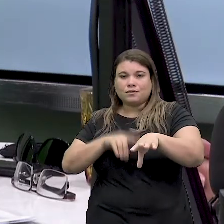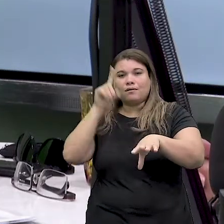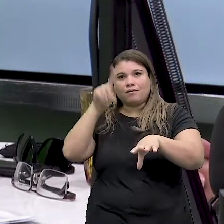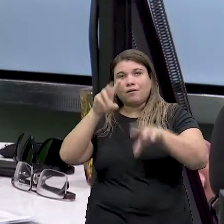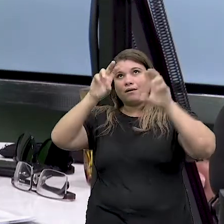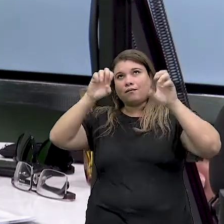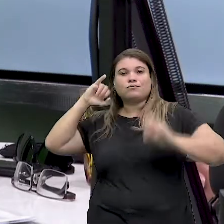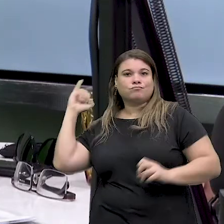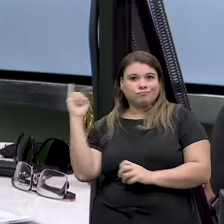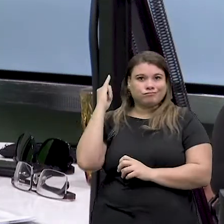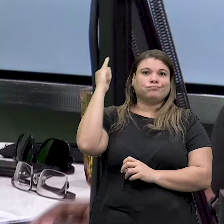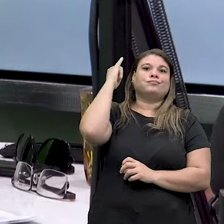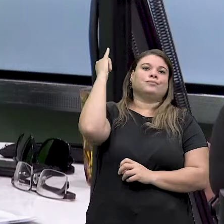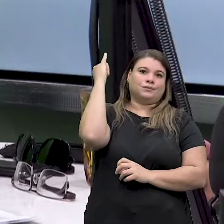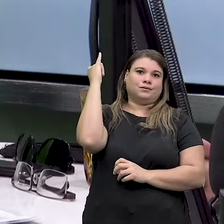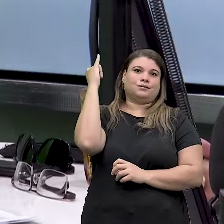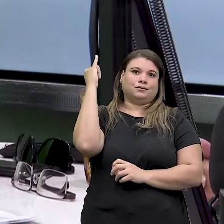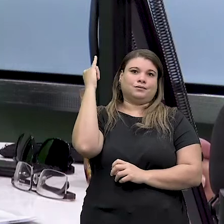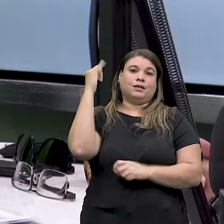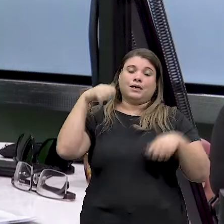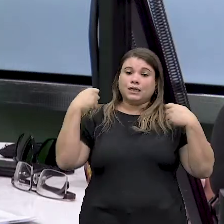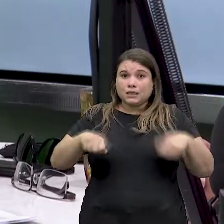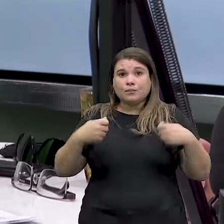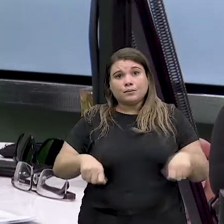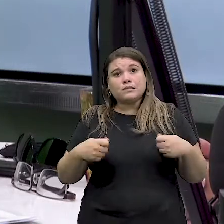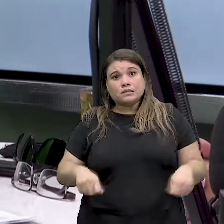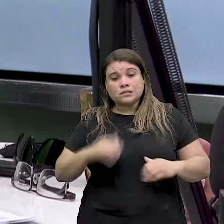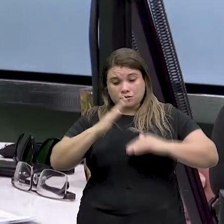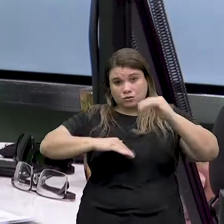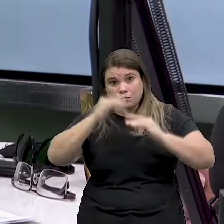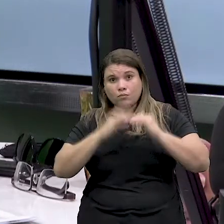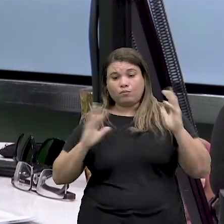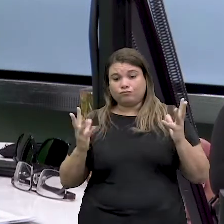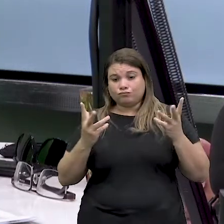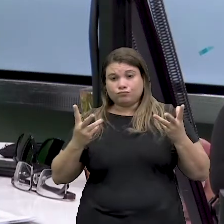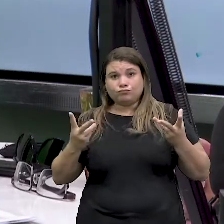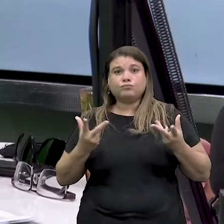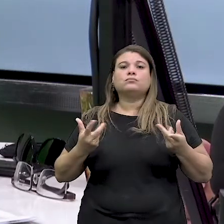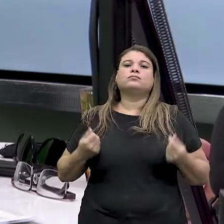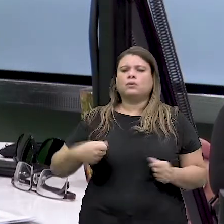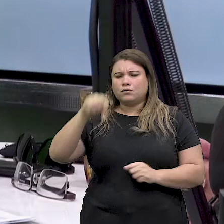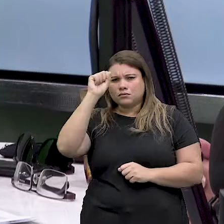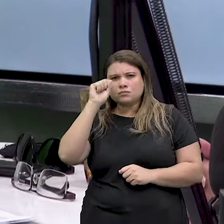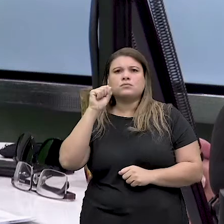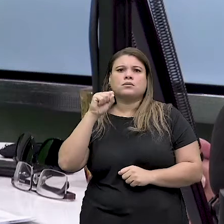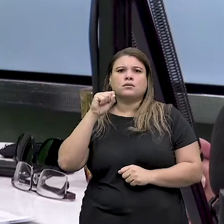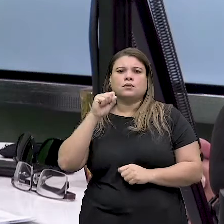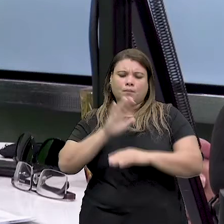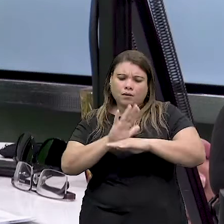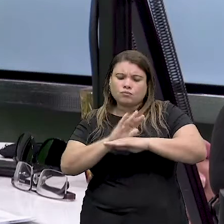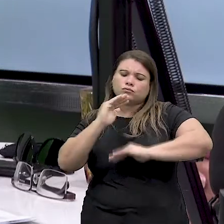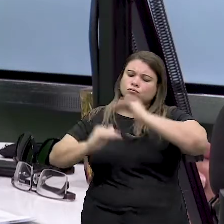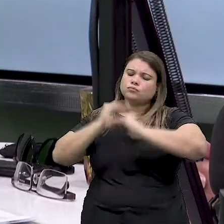obra qualificada, é um dos elementos de você atrair. Vou dar um exemplo aqui. Por que o pessoal estava falando